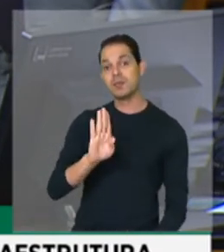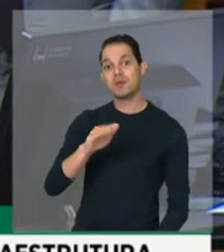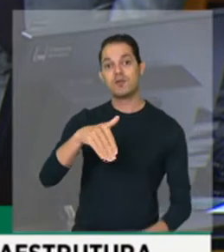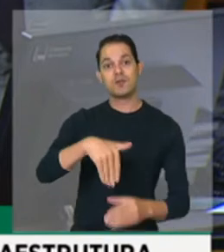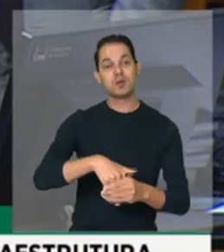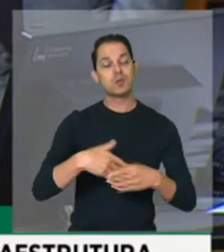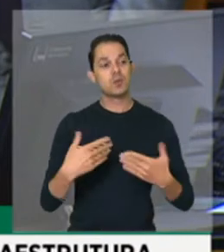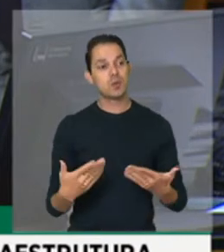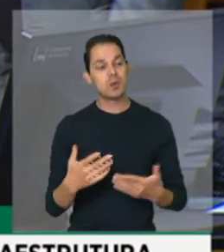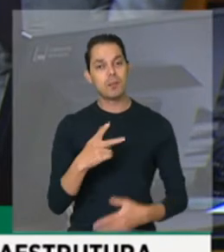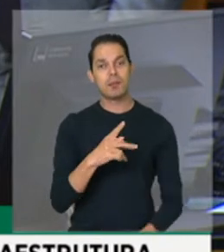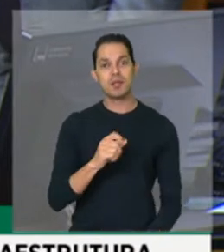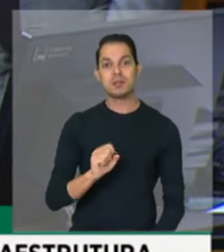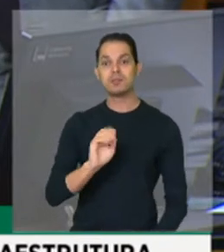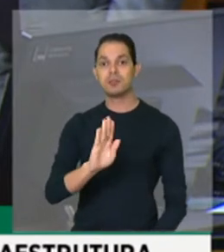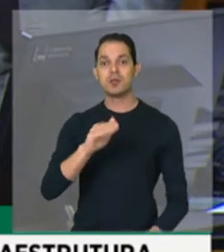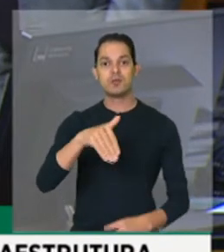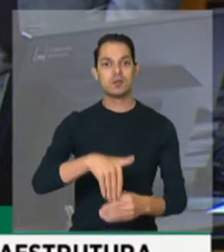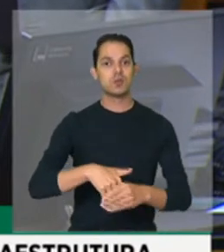PSB?